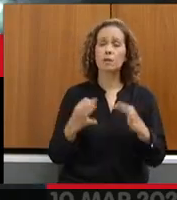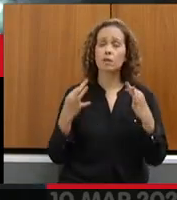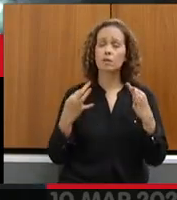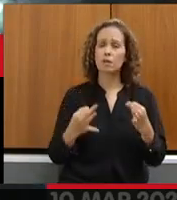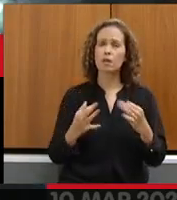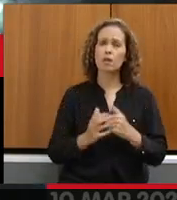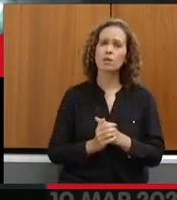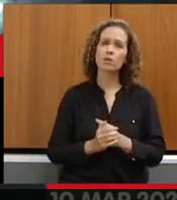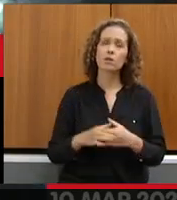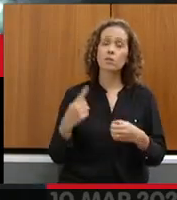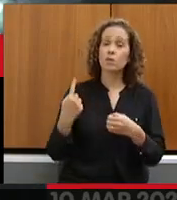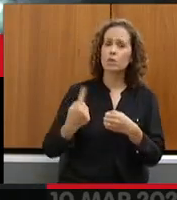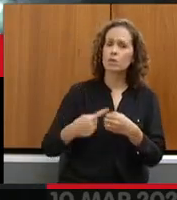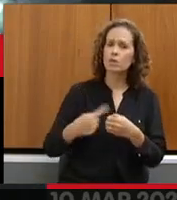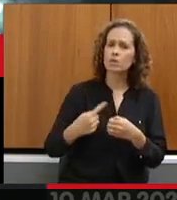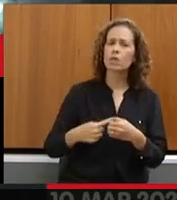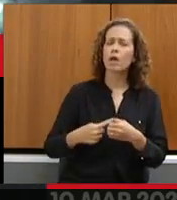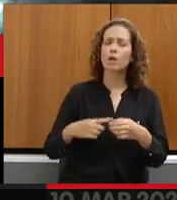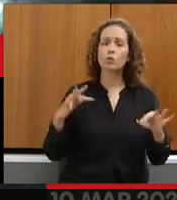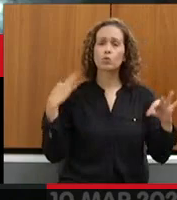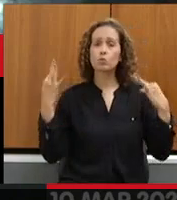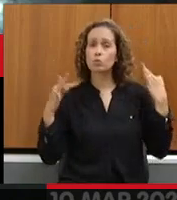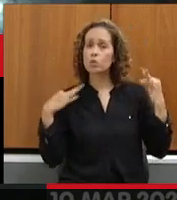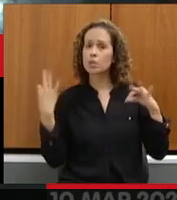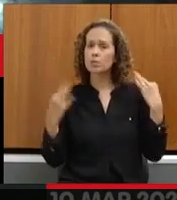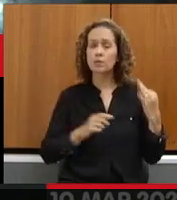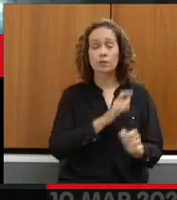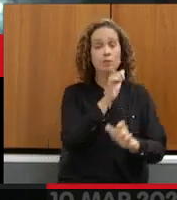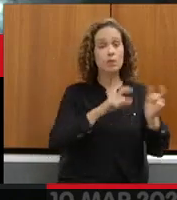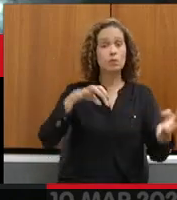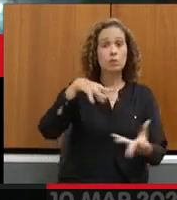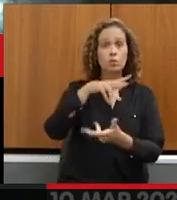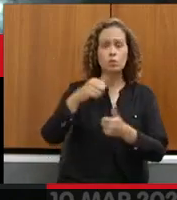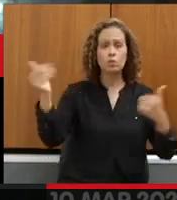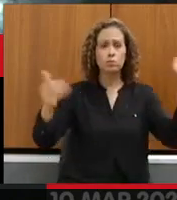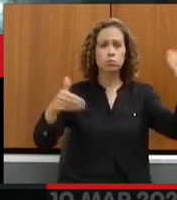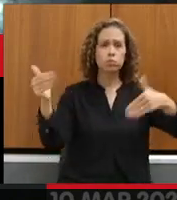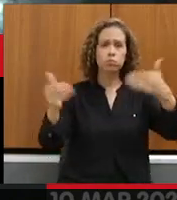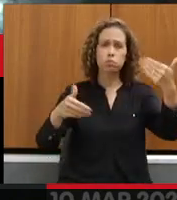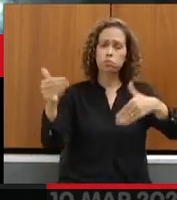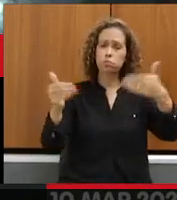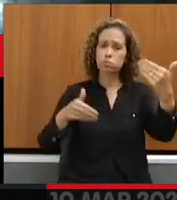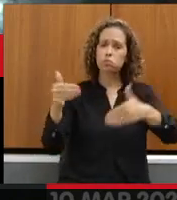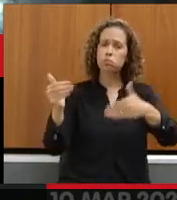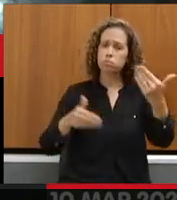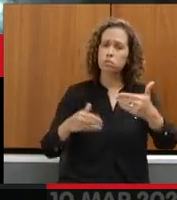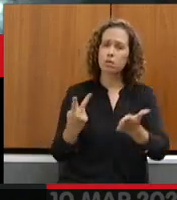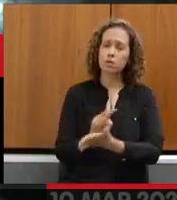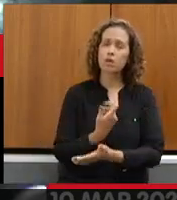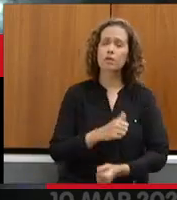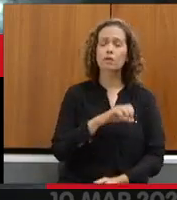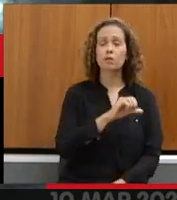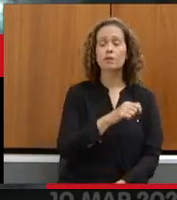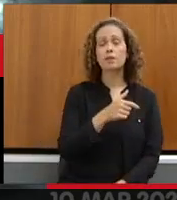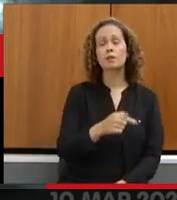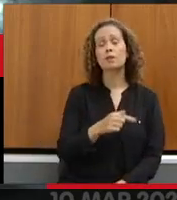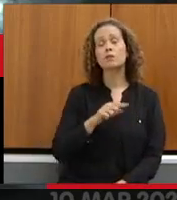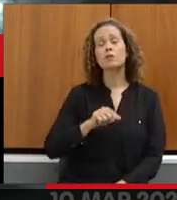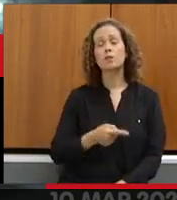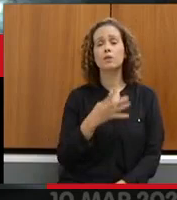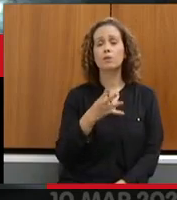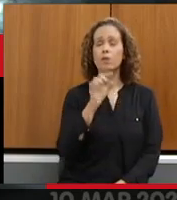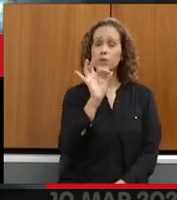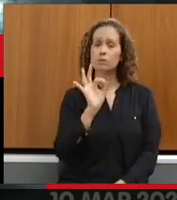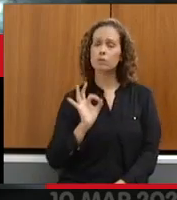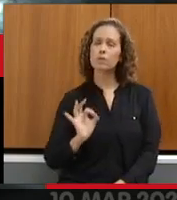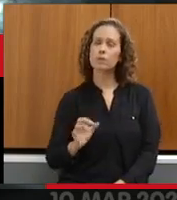fato de que uma cidade extremamente turística que recebe gente do mundo todo com percentual de recuperado de 97,4 por